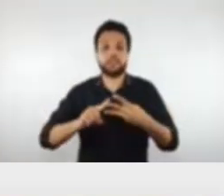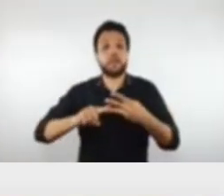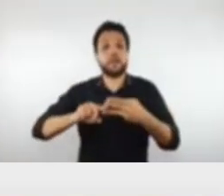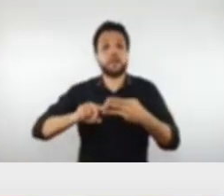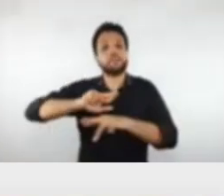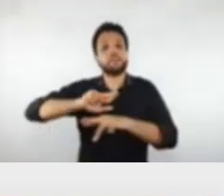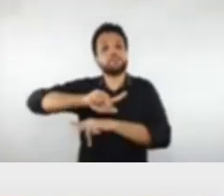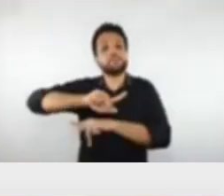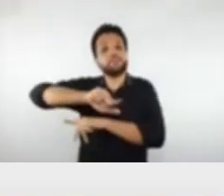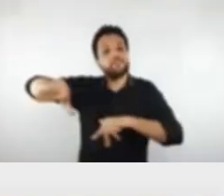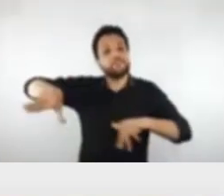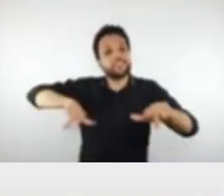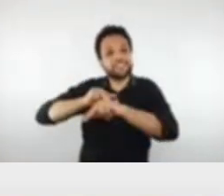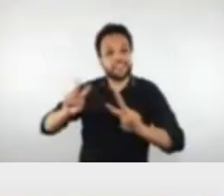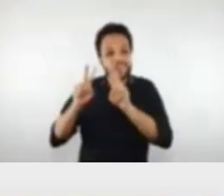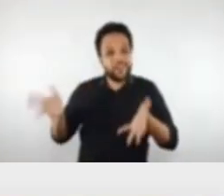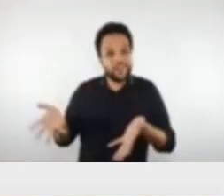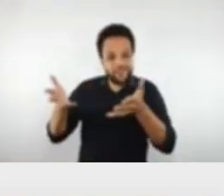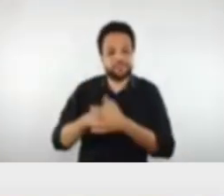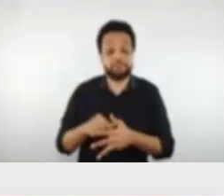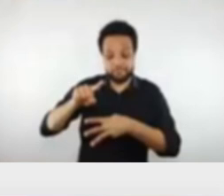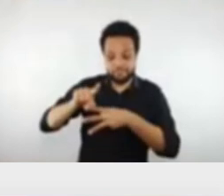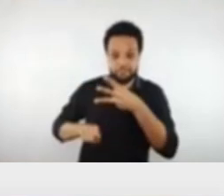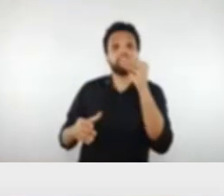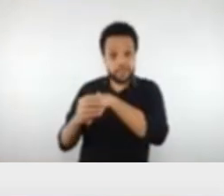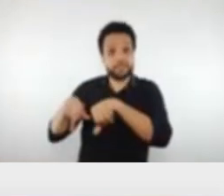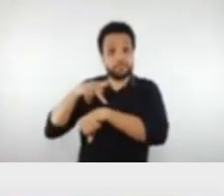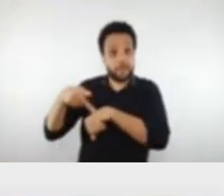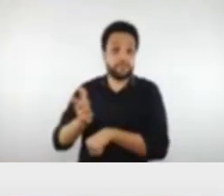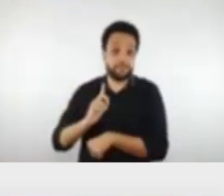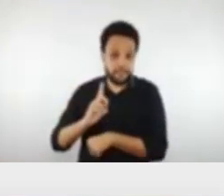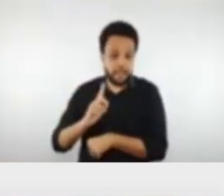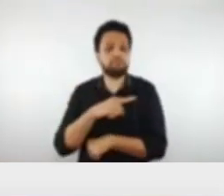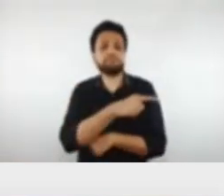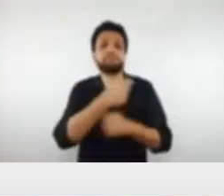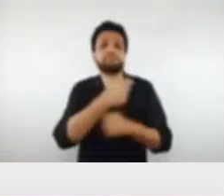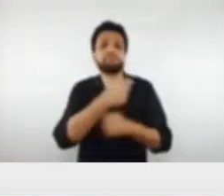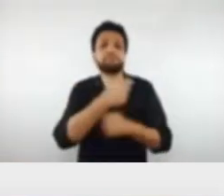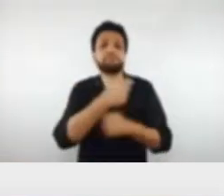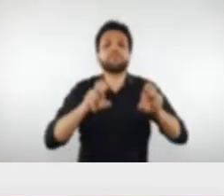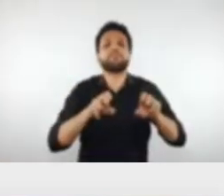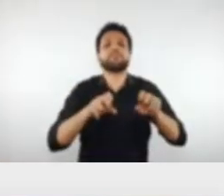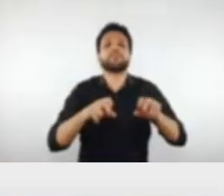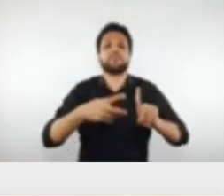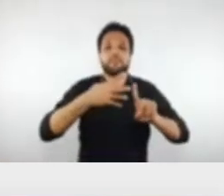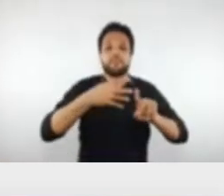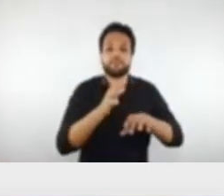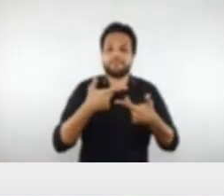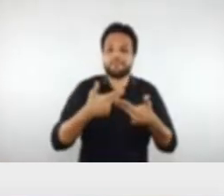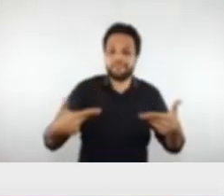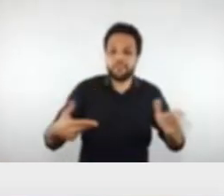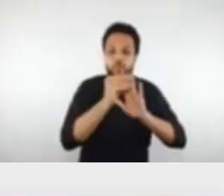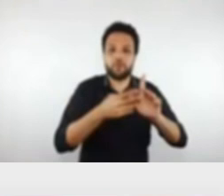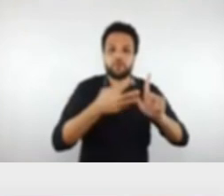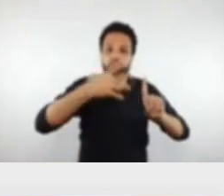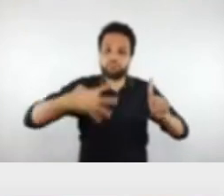E aí também foi falado, né, sobre a produção LGBT e como ela conquistou o